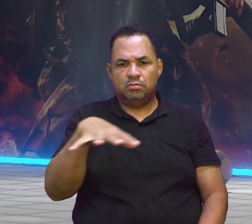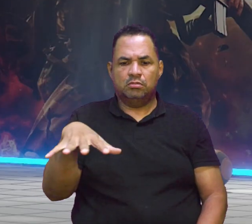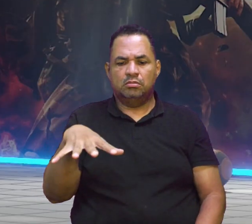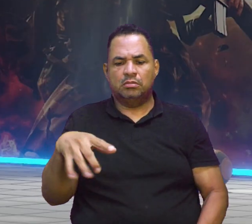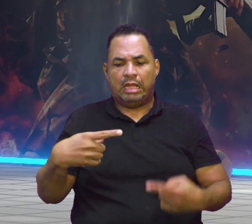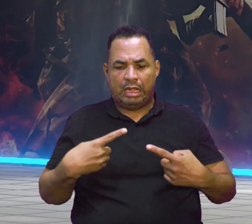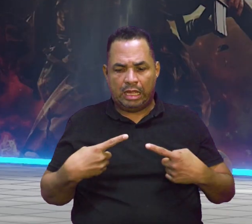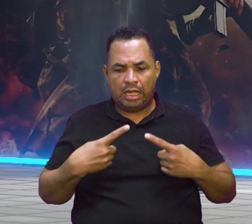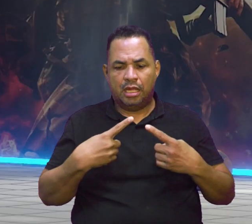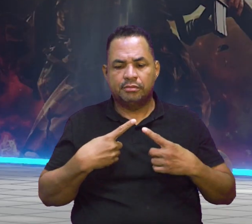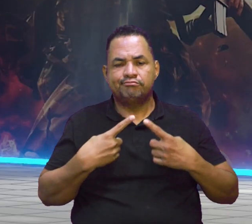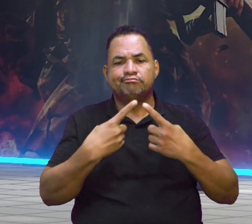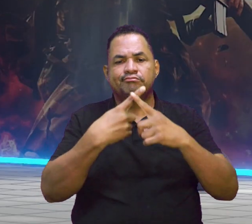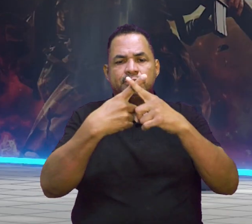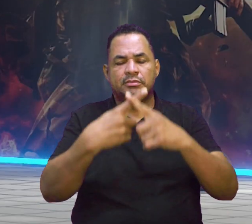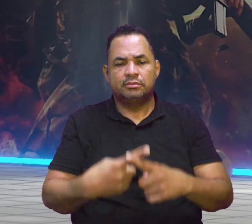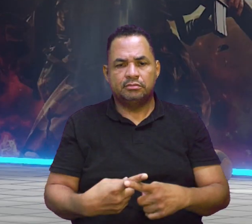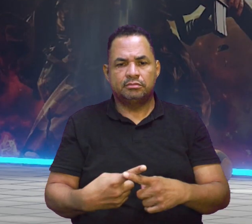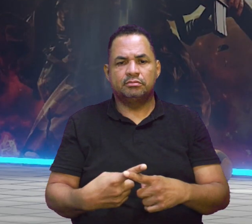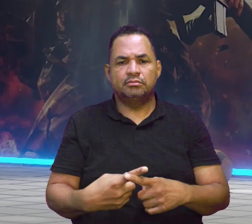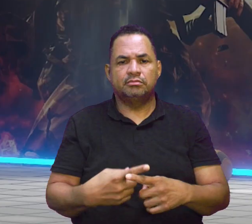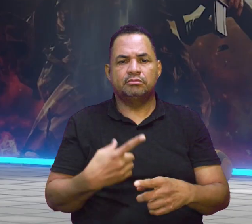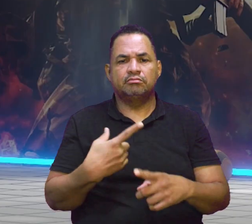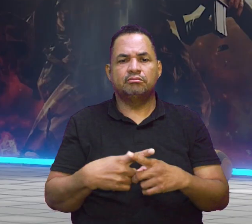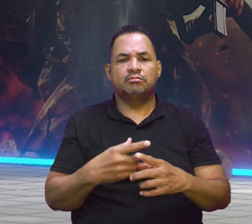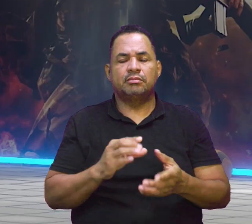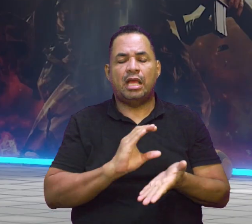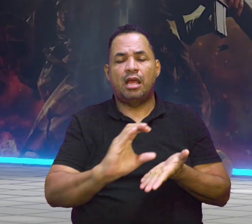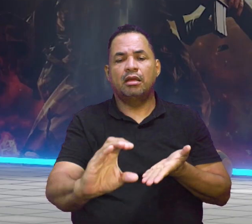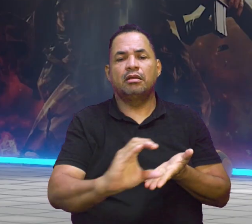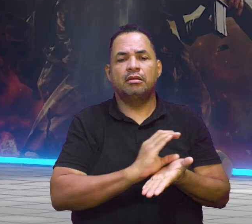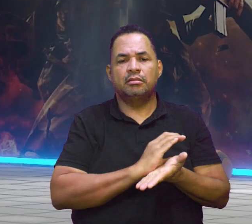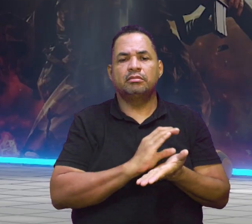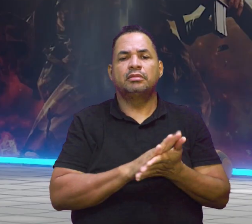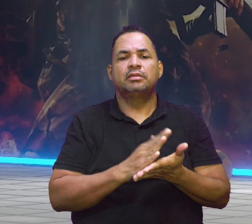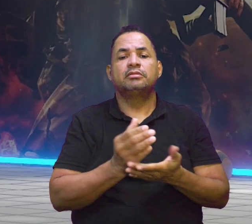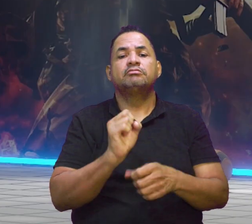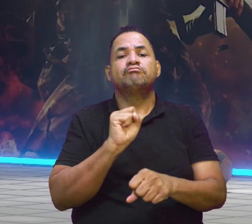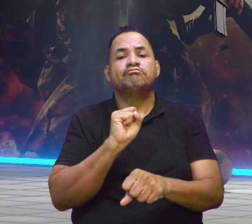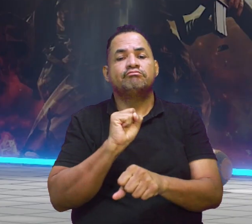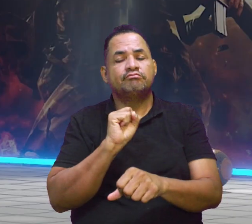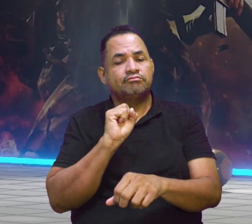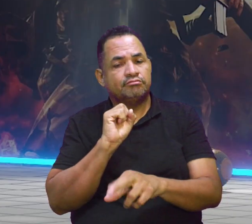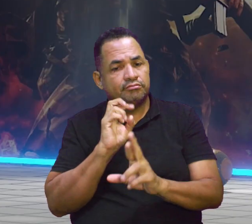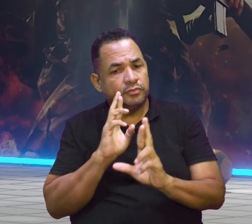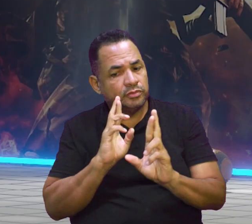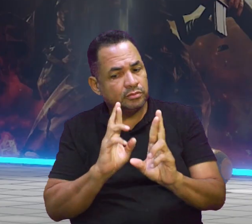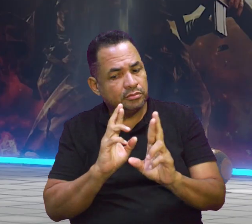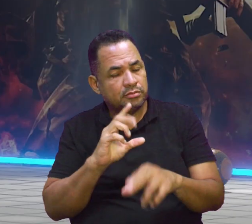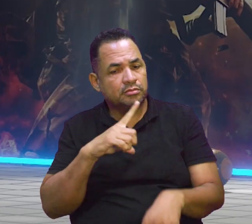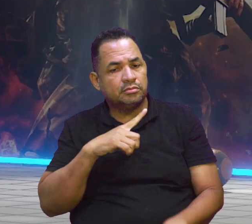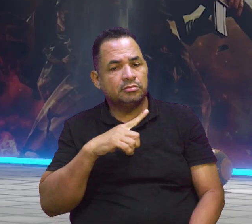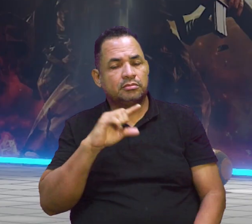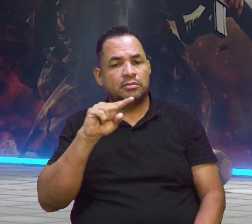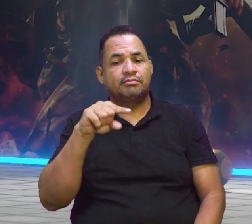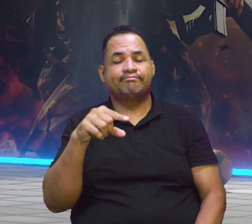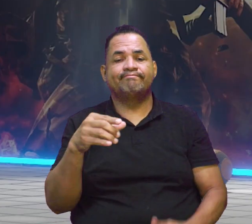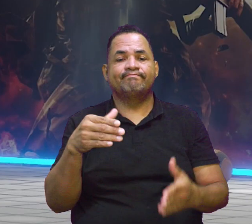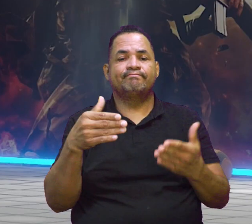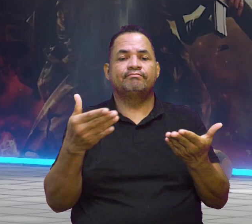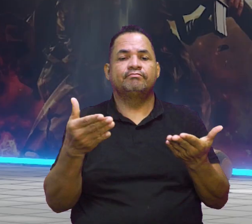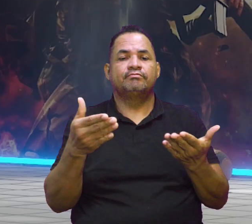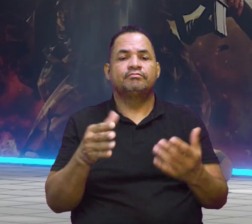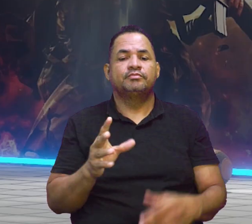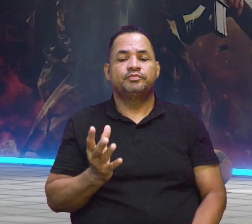Por quê? Não é meu, então eu vou esperar ser meu para eu investir em alguma coisa. Pois bem, como a